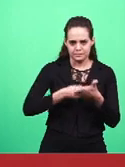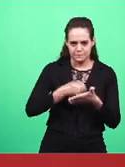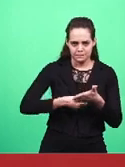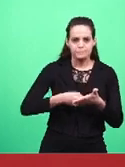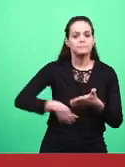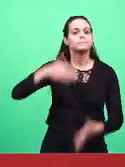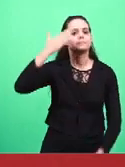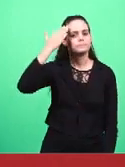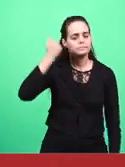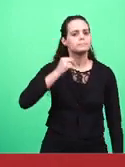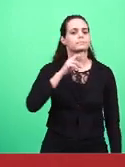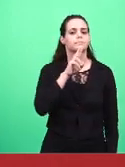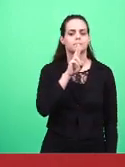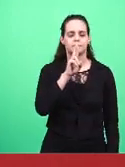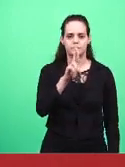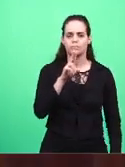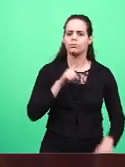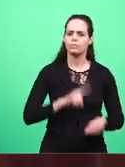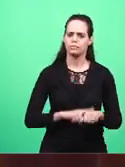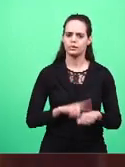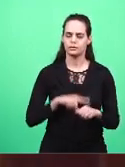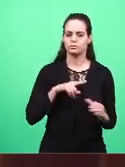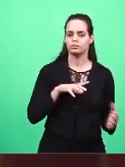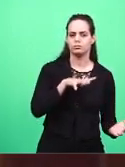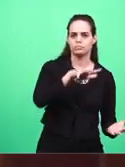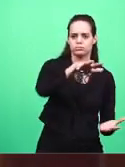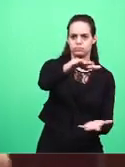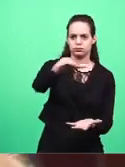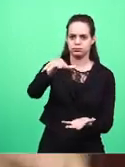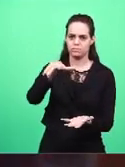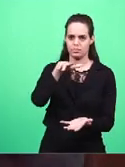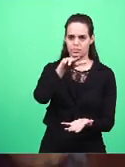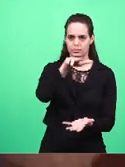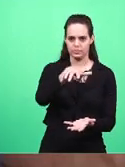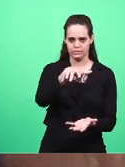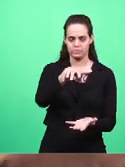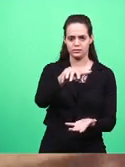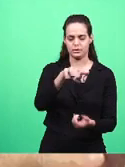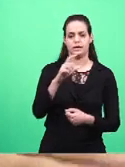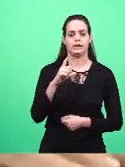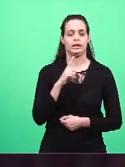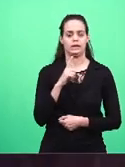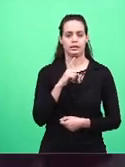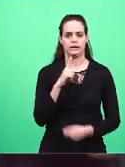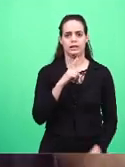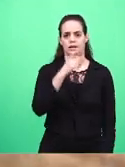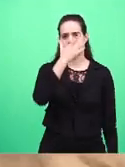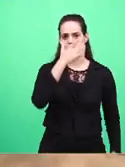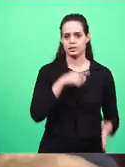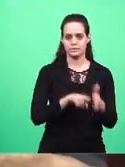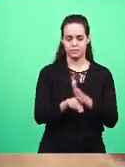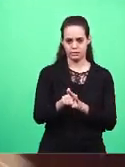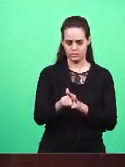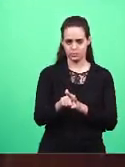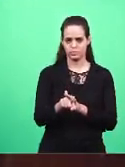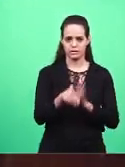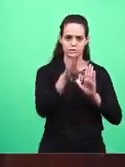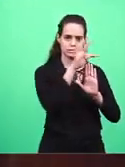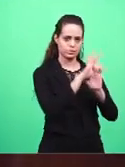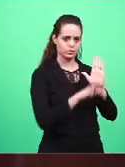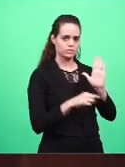Depois nós vamos ver a aplicação para nós aqui, que isso aqui é importante. Nós estamos falando de Israel, dos erros, das falhas,